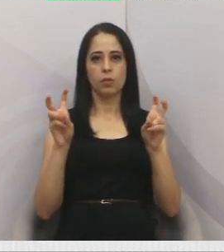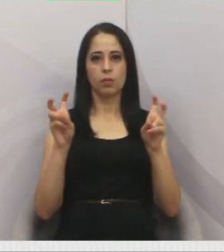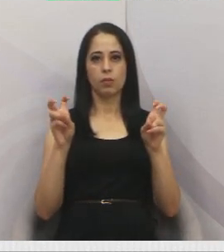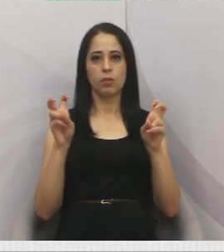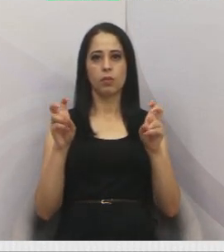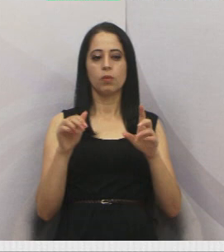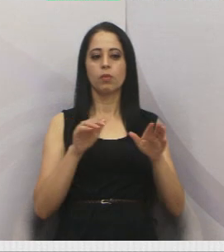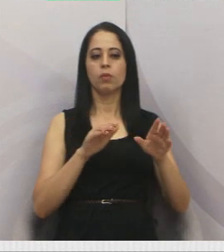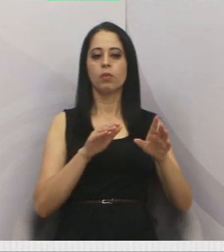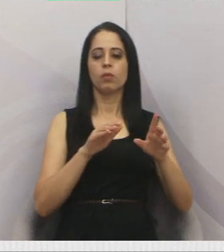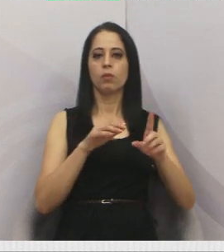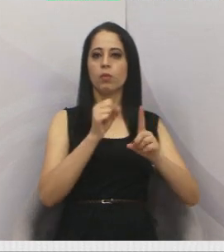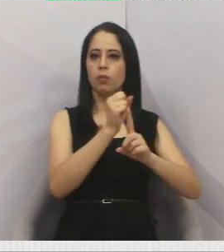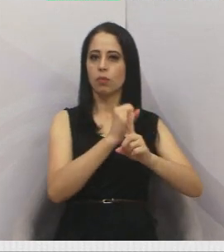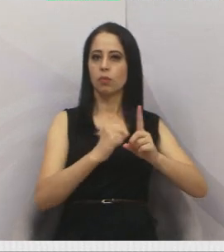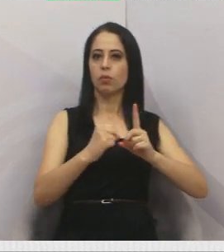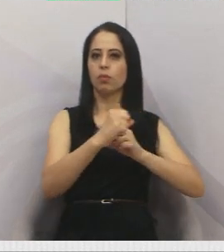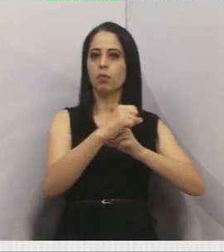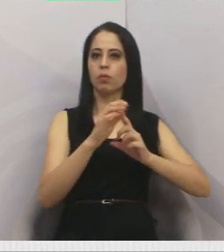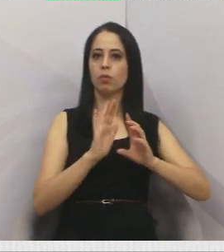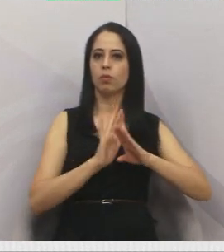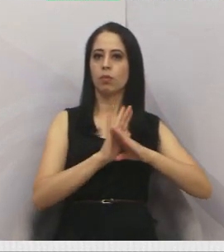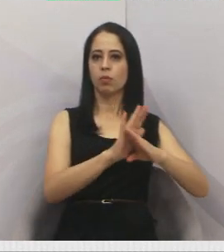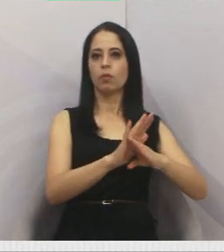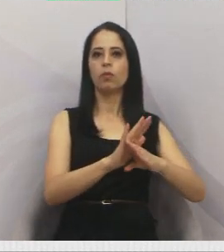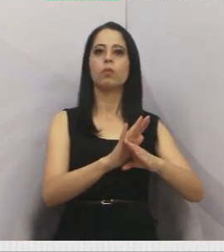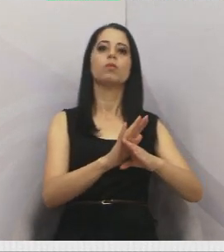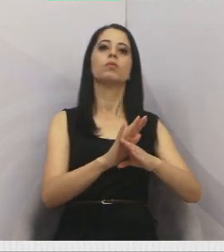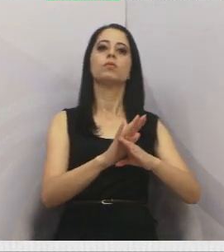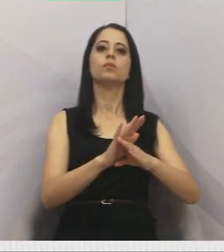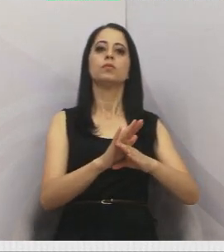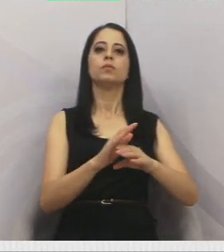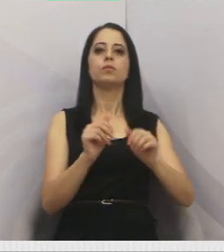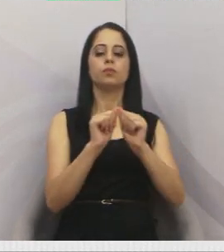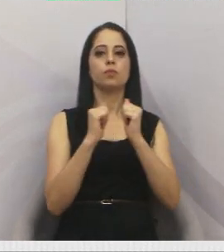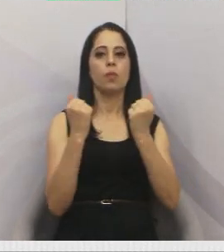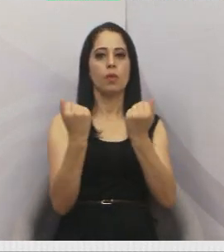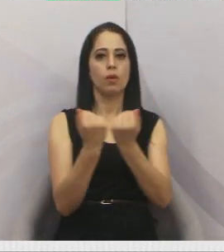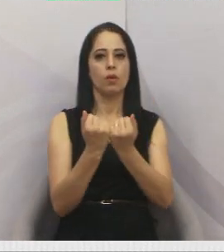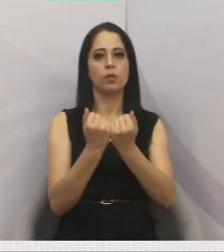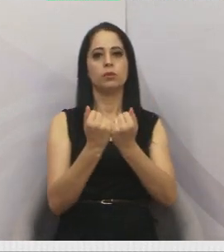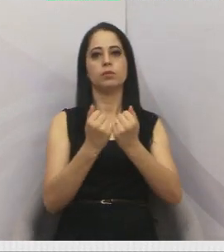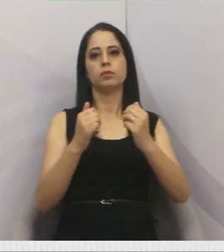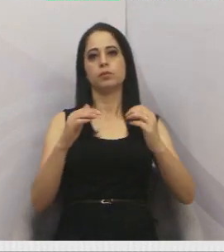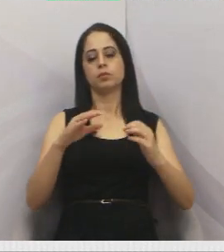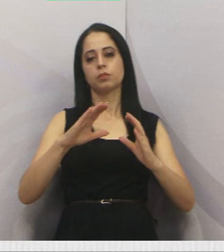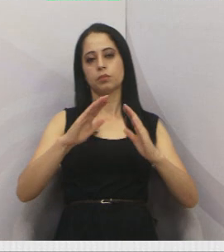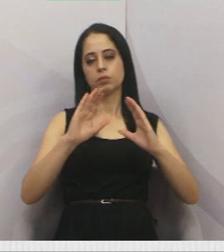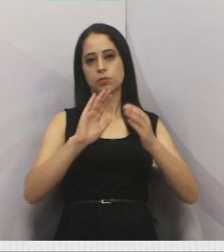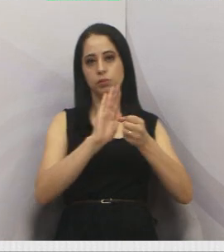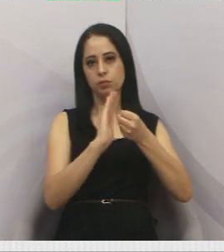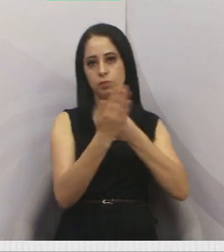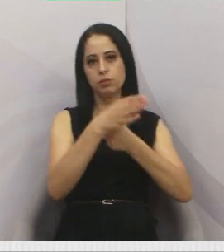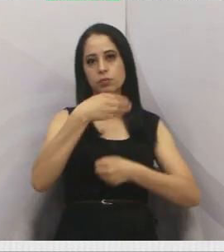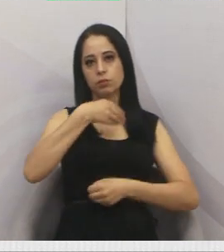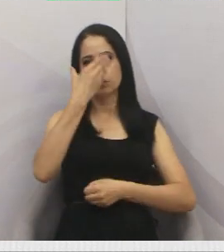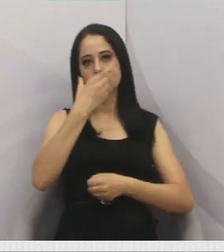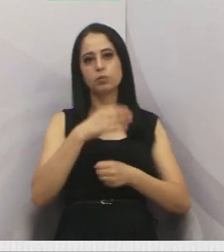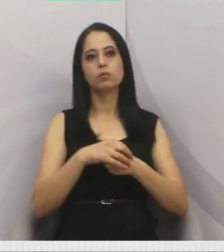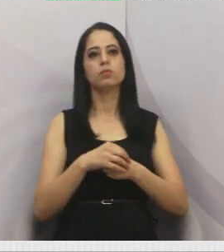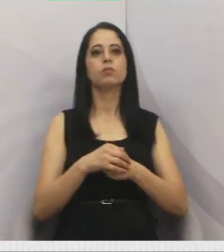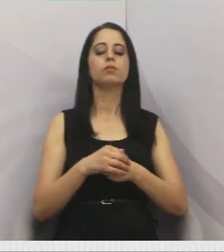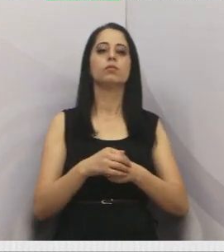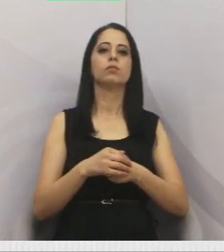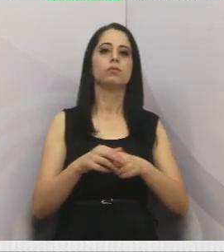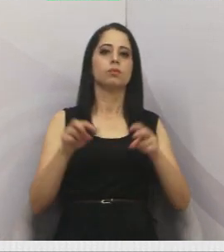Segmento Movimentos Populares e ou Coletivos, um voto para Associação dos Moradores do Jardim Paraíso e Jardim Yolanda.